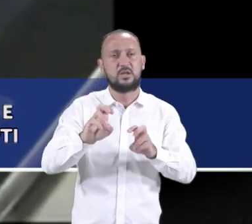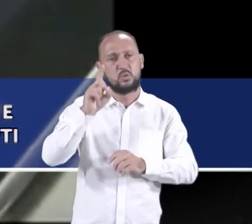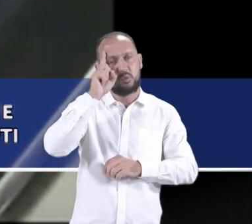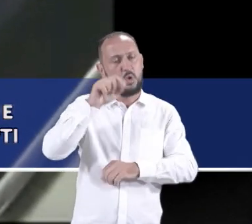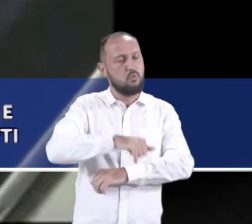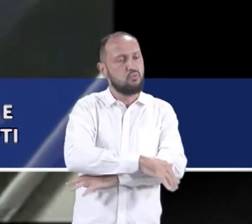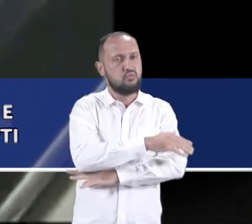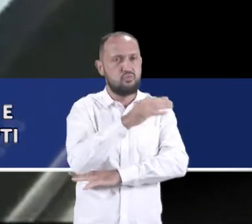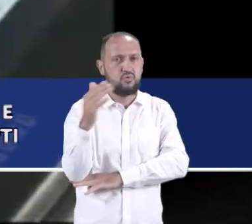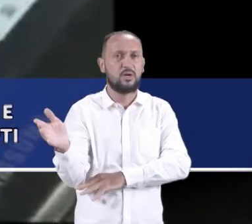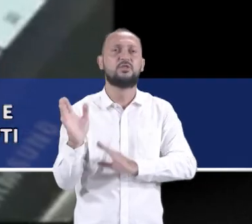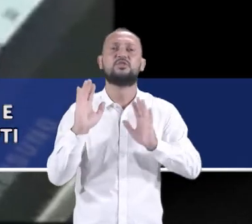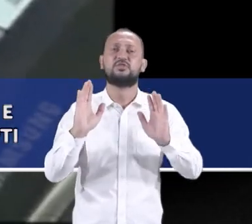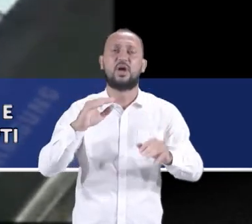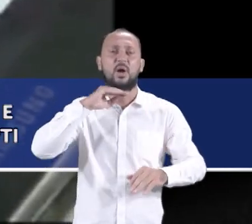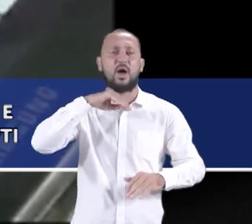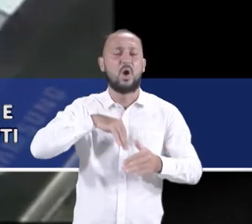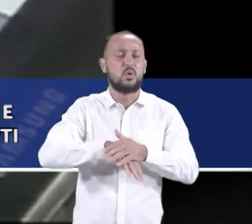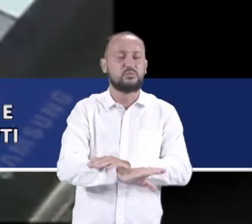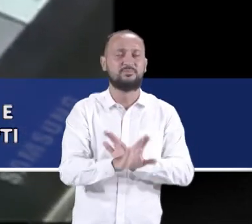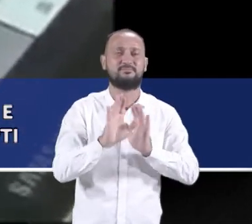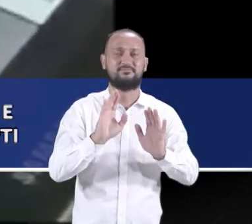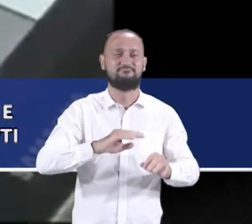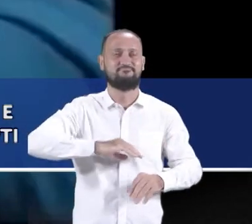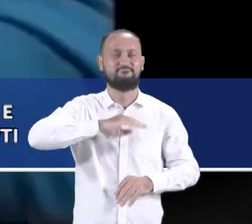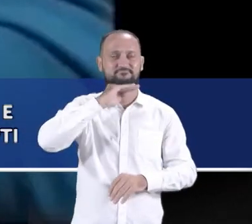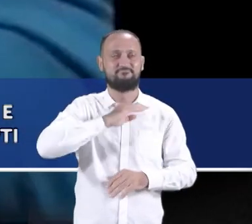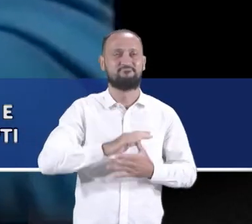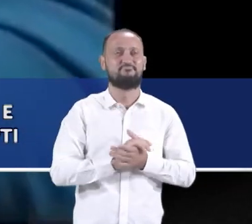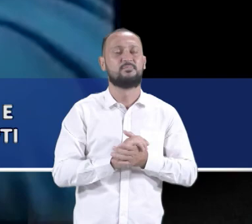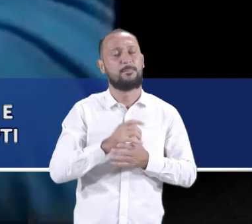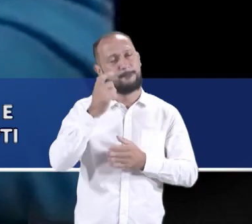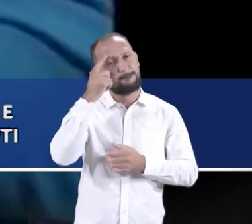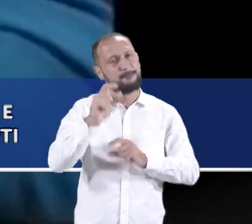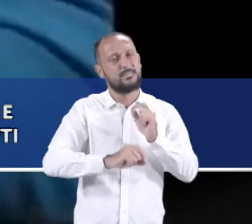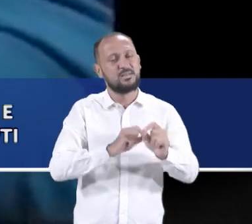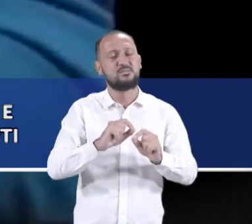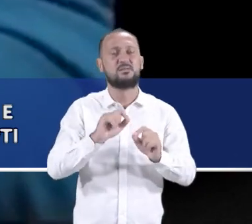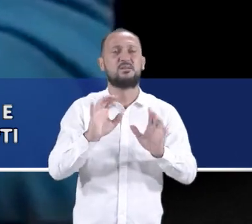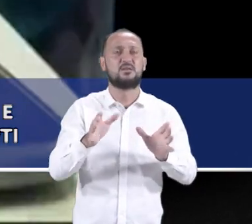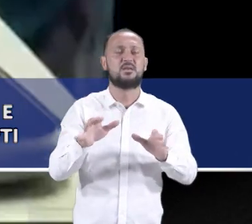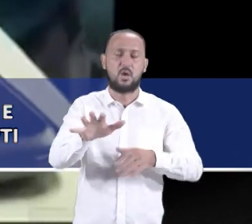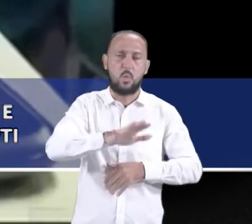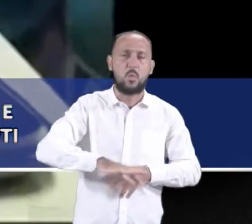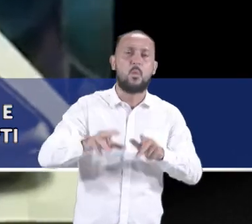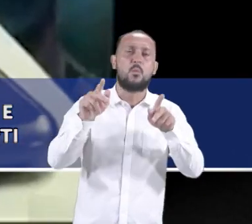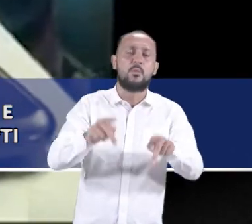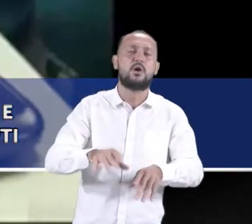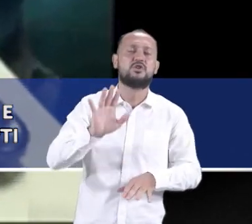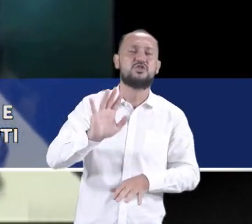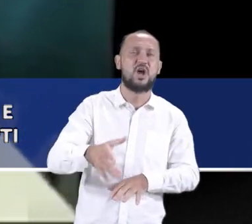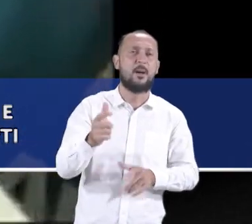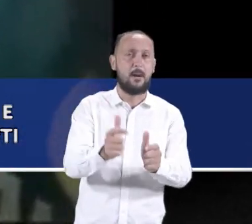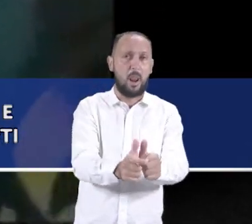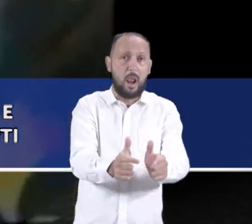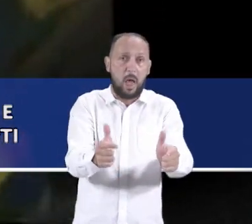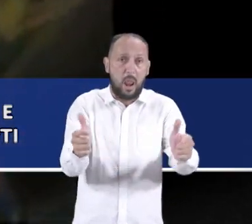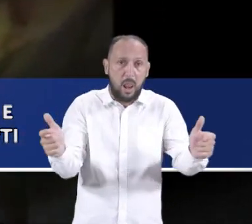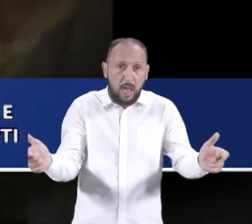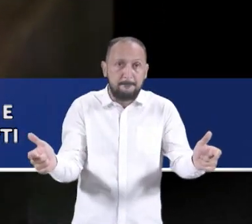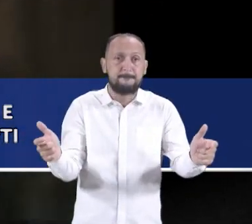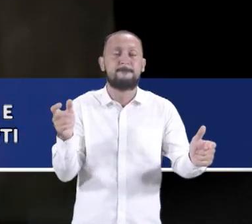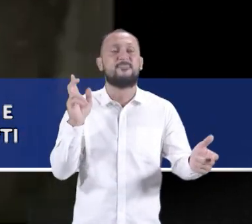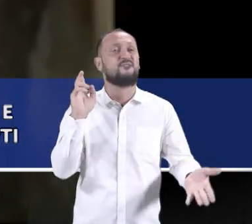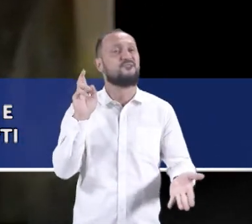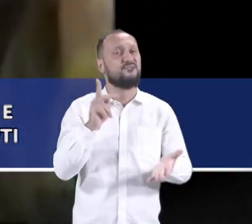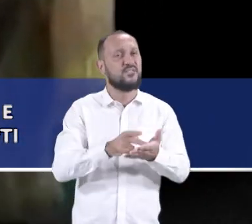nas suas rotinas. Então, eu acredito que a gente consiga alcançar um público muito grande e,